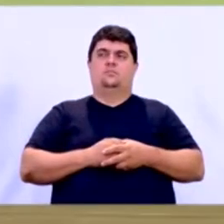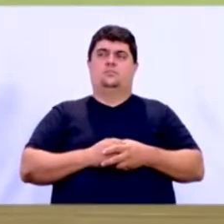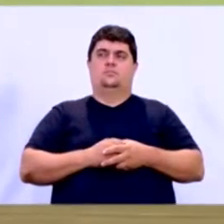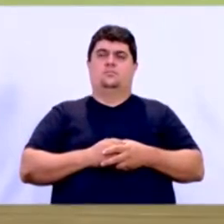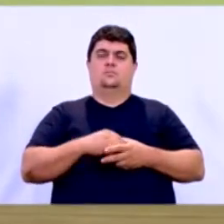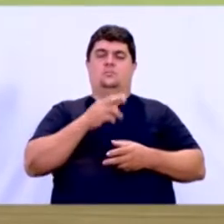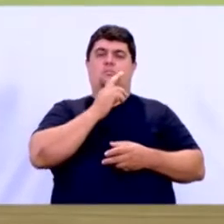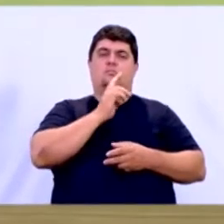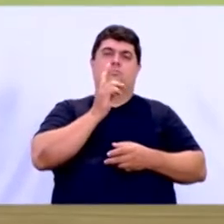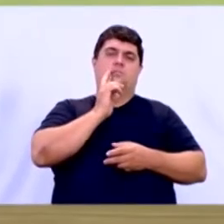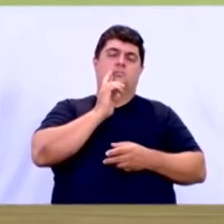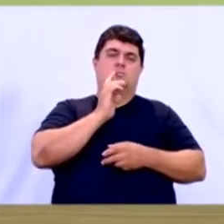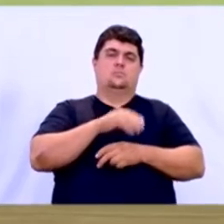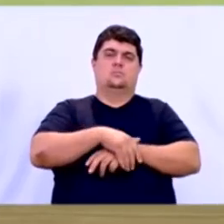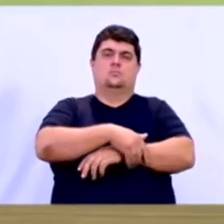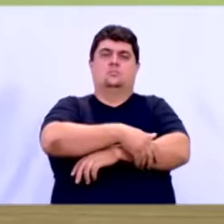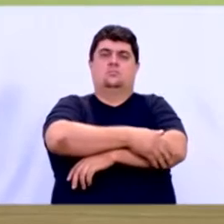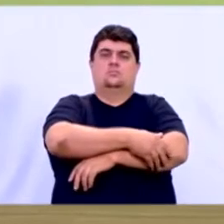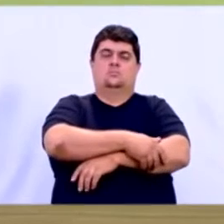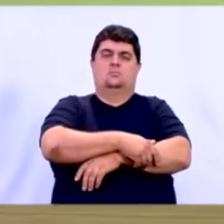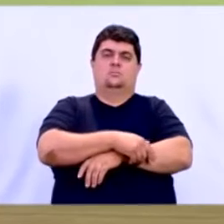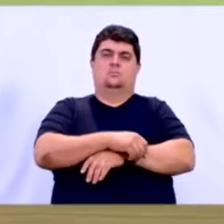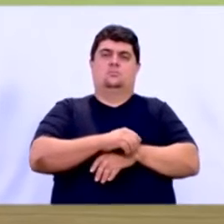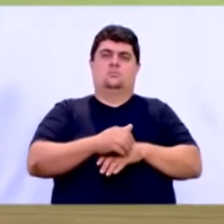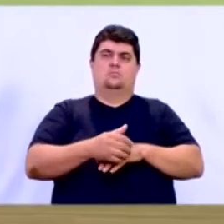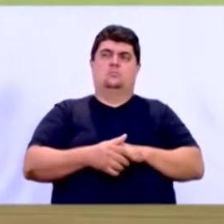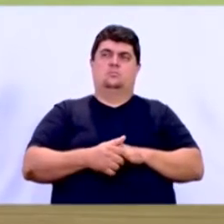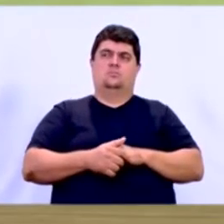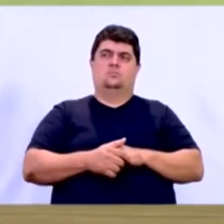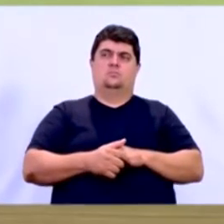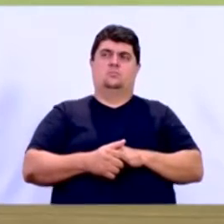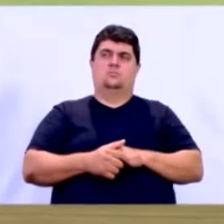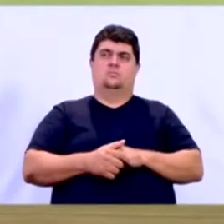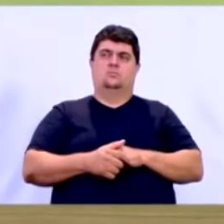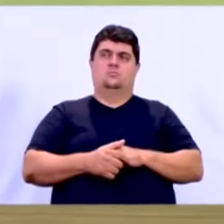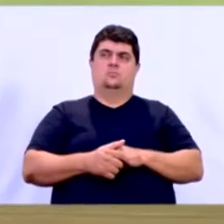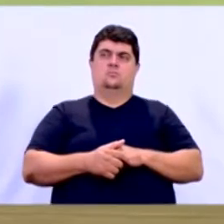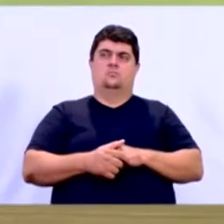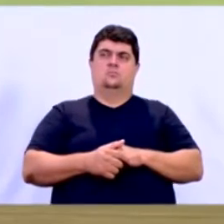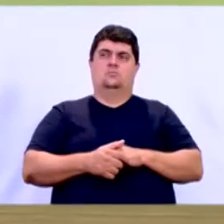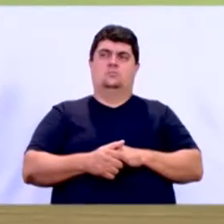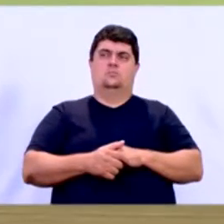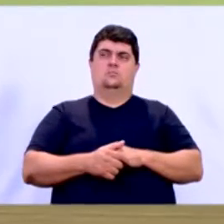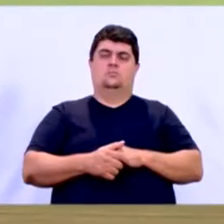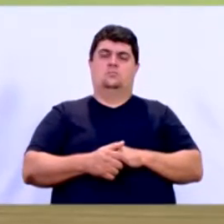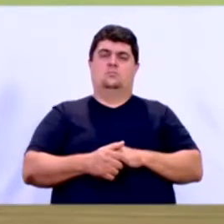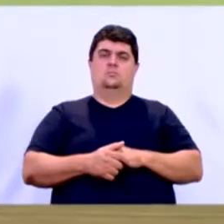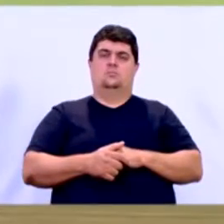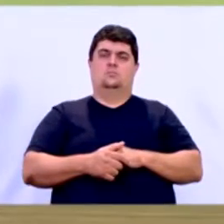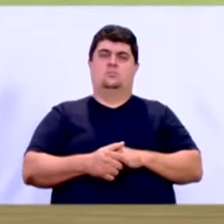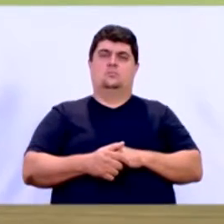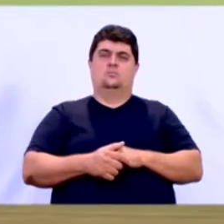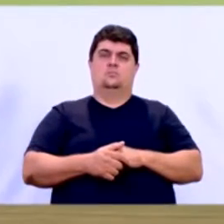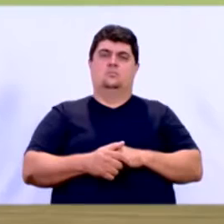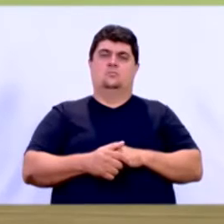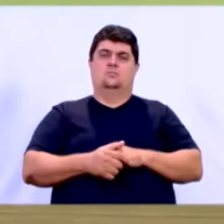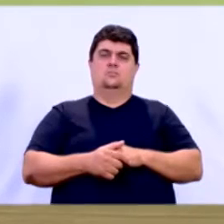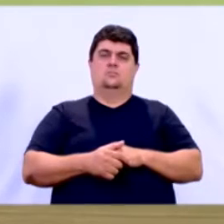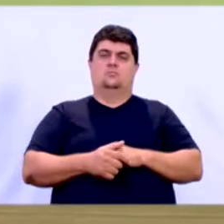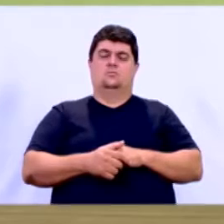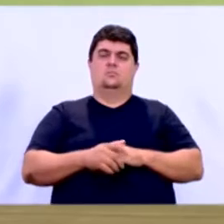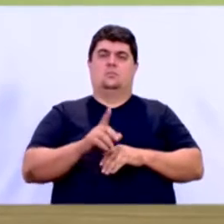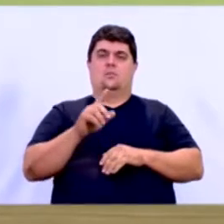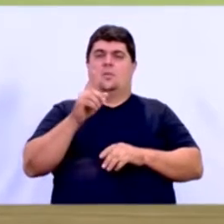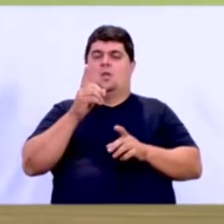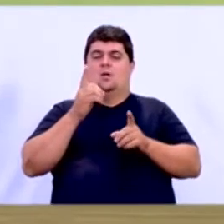do restaurante daqui do pessoal, colocou um restaurante. Eles colocaram que as necessidades dos clientes seriam